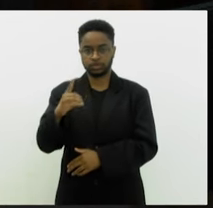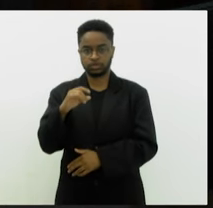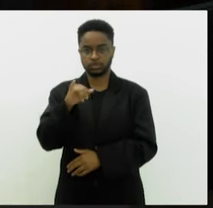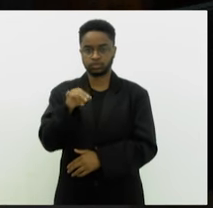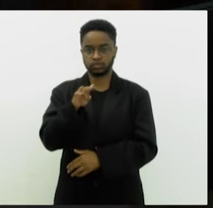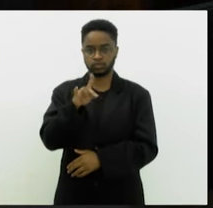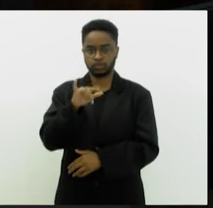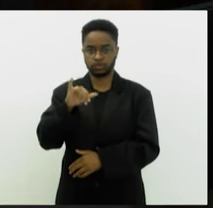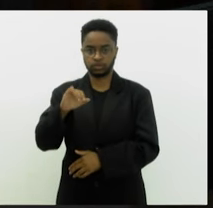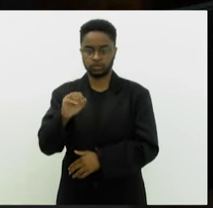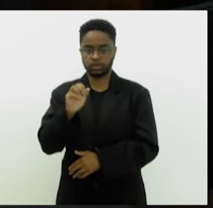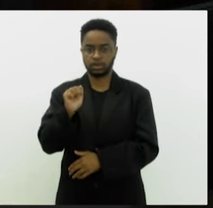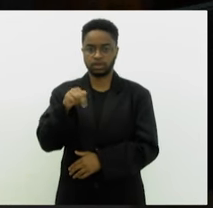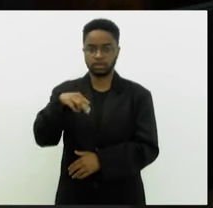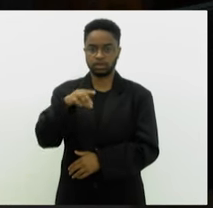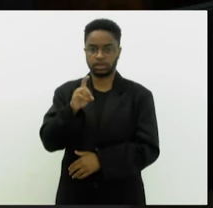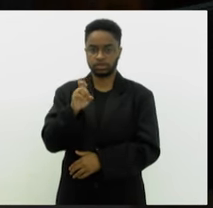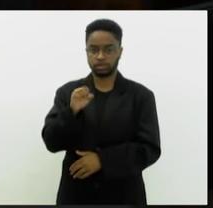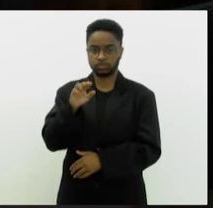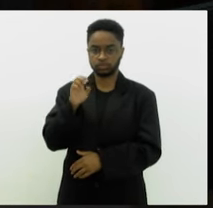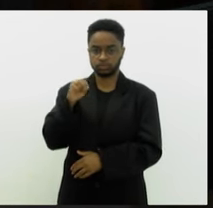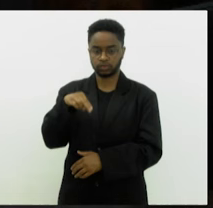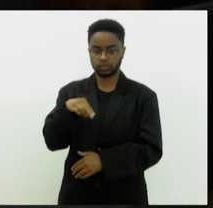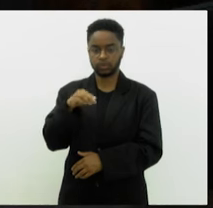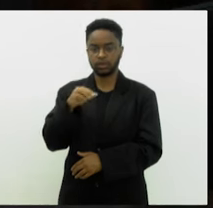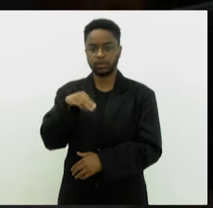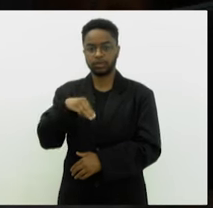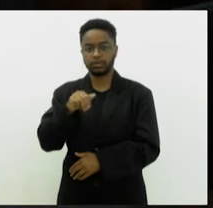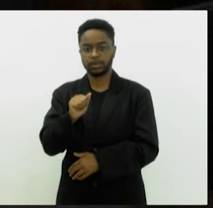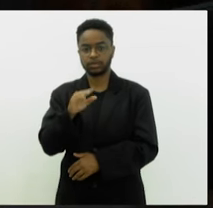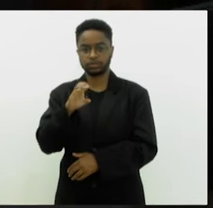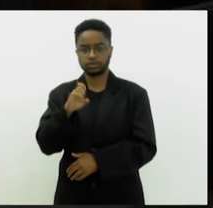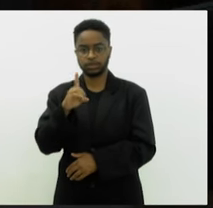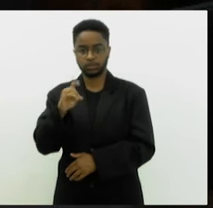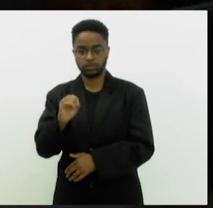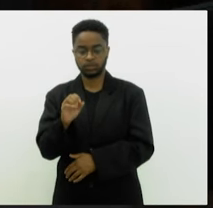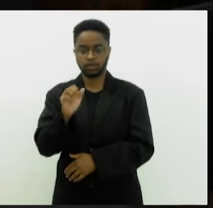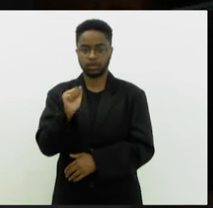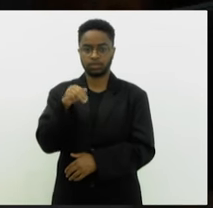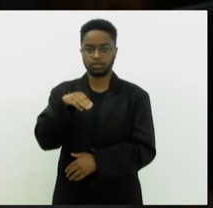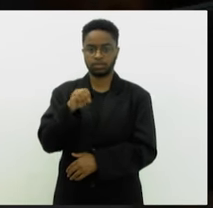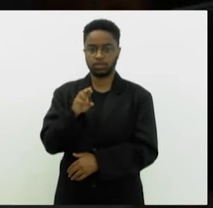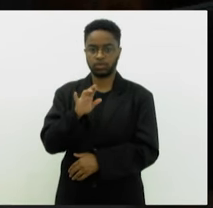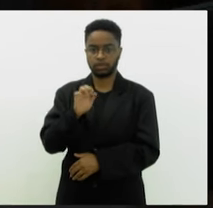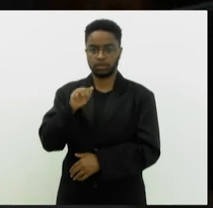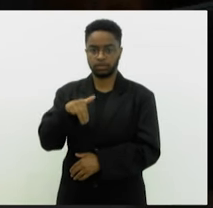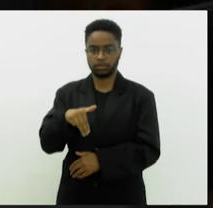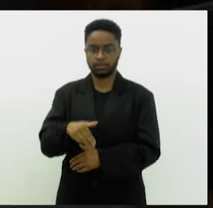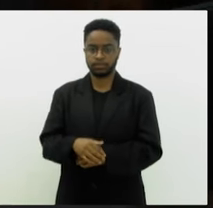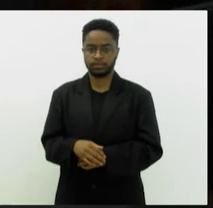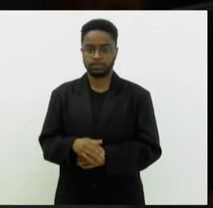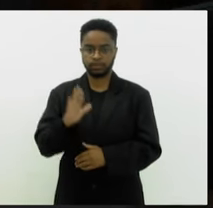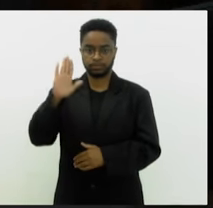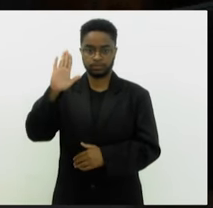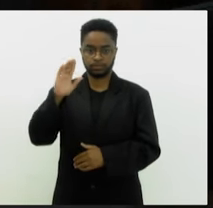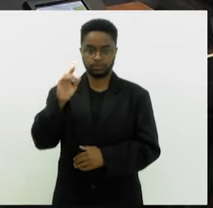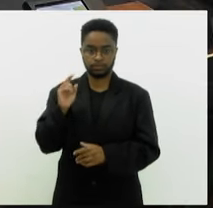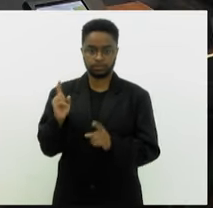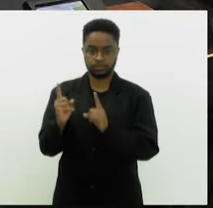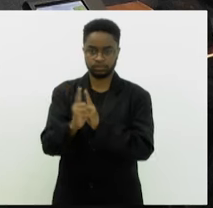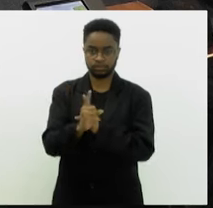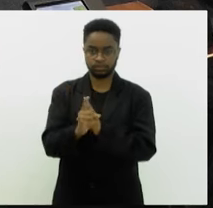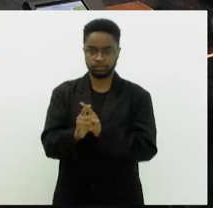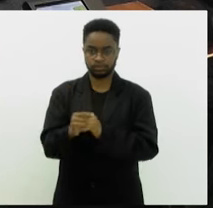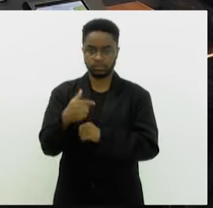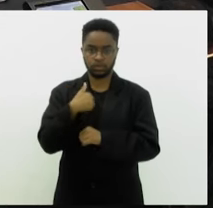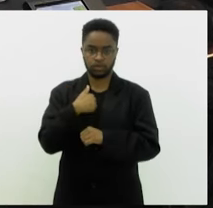Júlio Rocha, Anderson Moraes, Carlos Macedo e Rodrigo Amorim. Pela ordem. Pendendo de parecer, só um